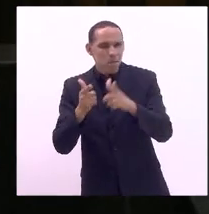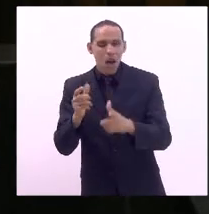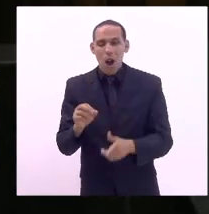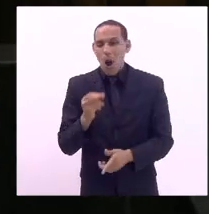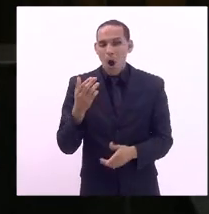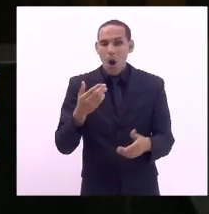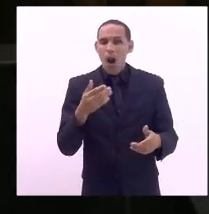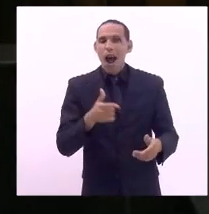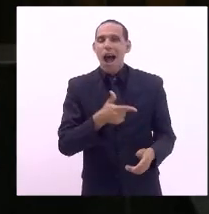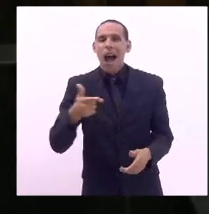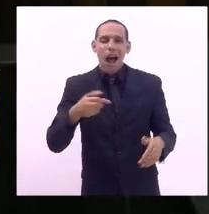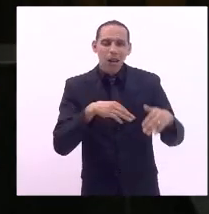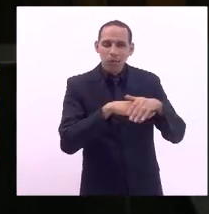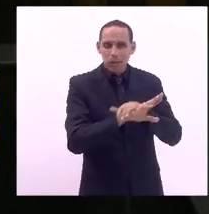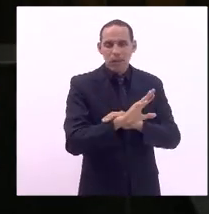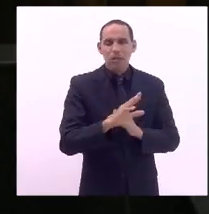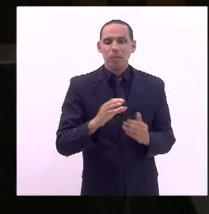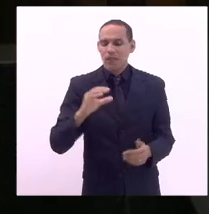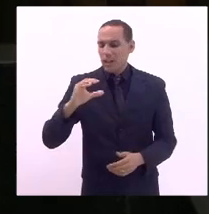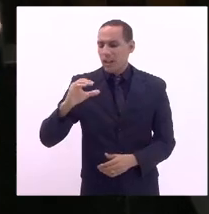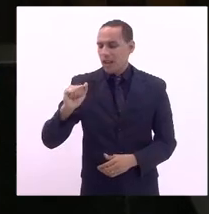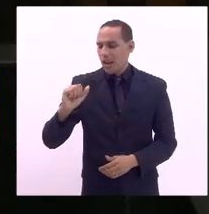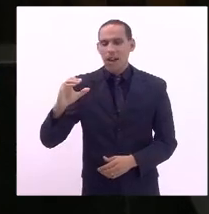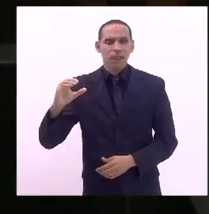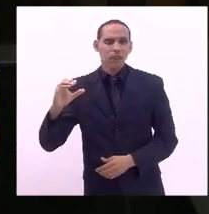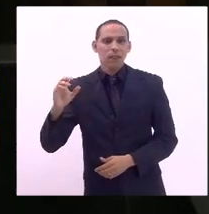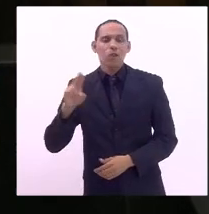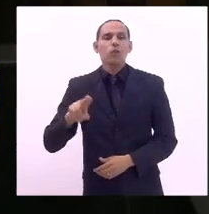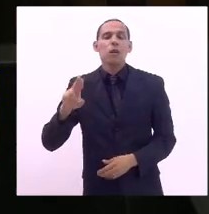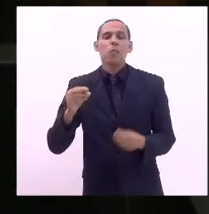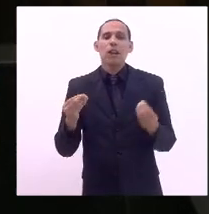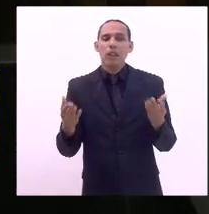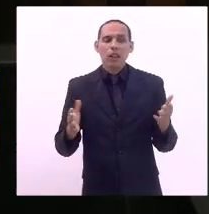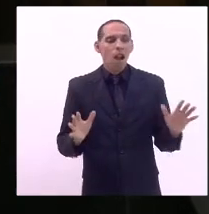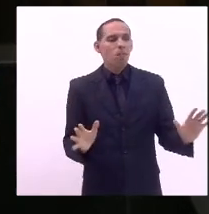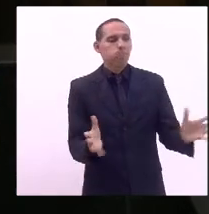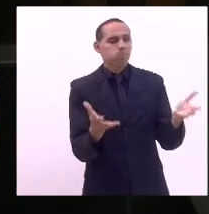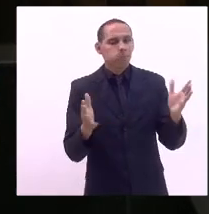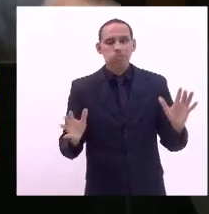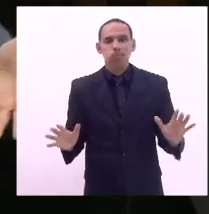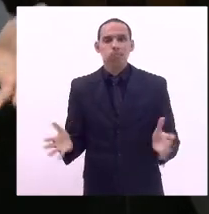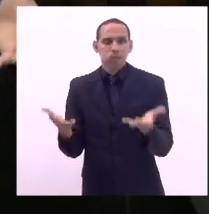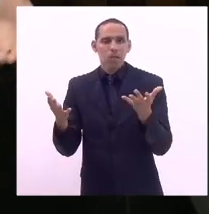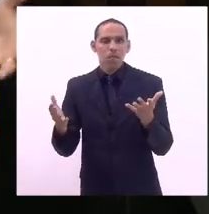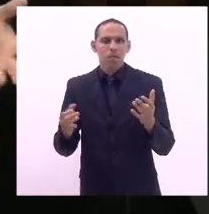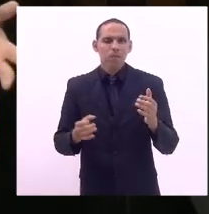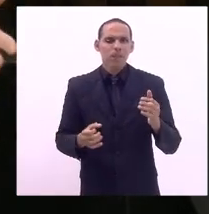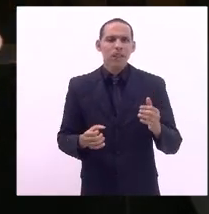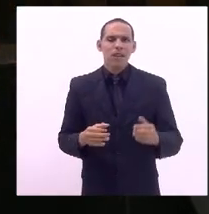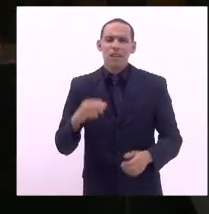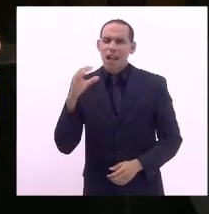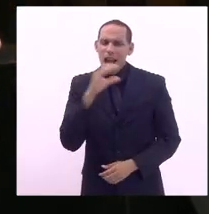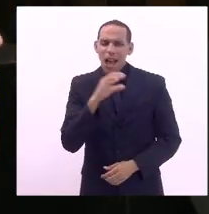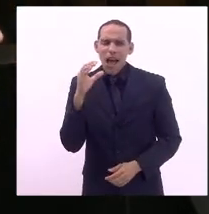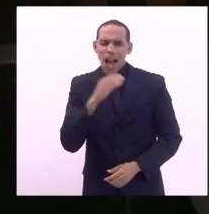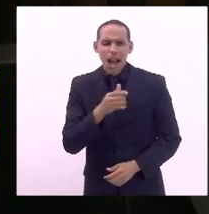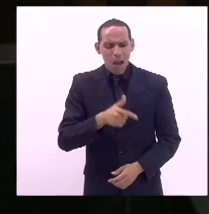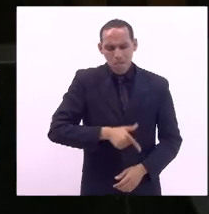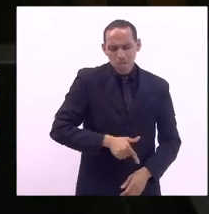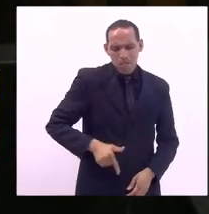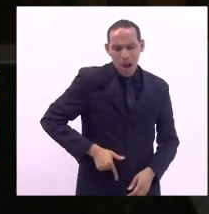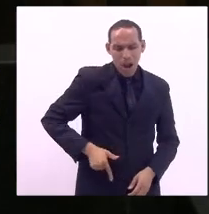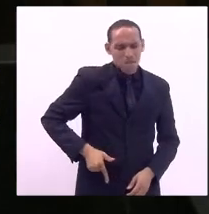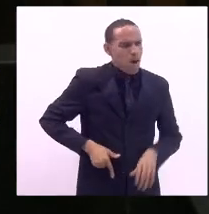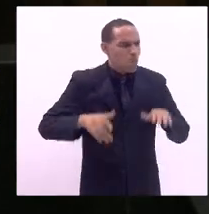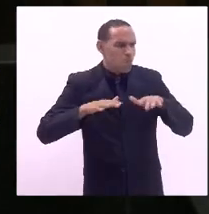que essa sigla está sendo usada para estimular uma corrida armamentista no Brasil que já